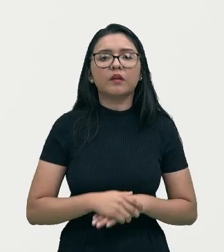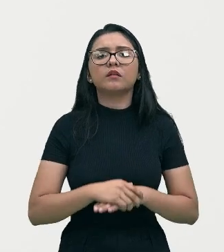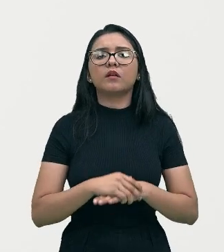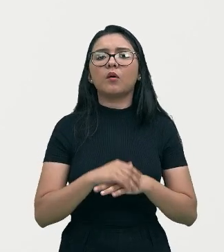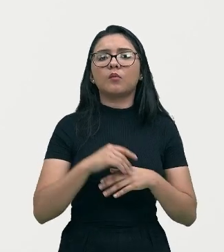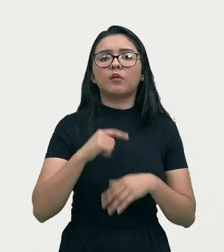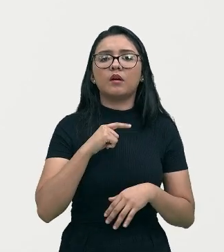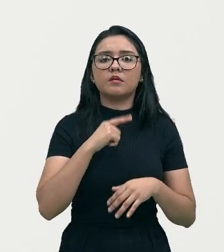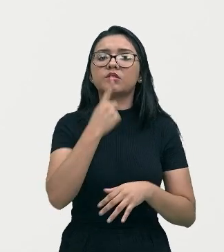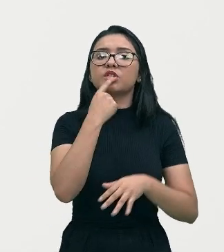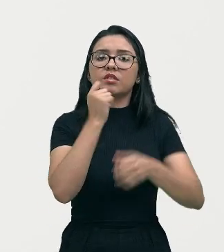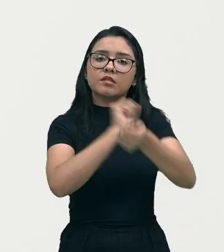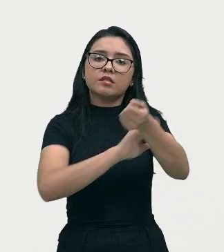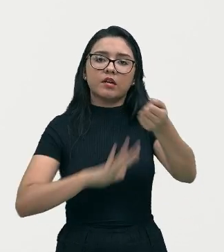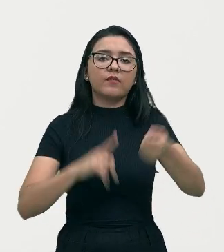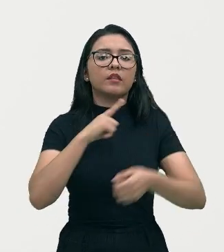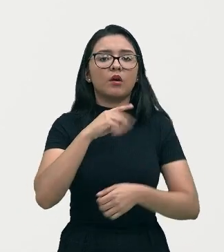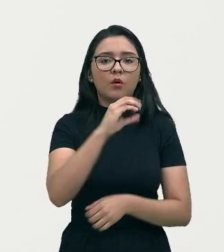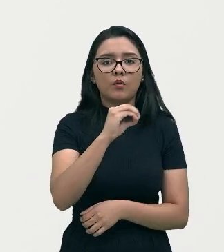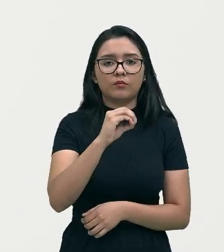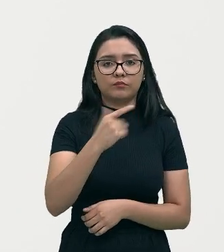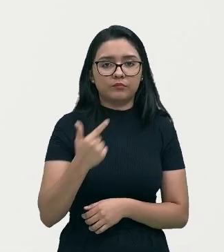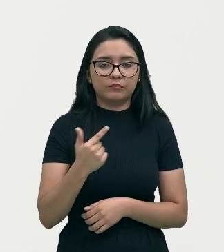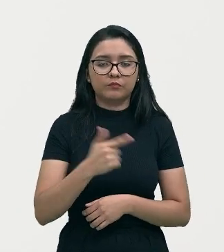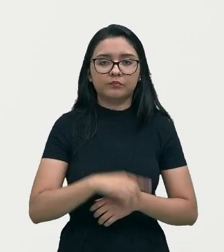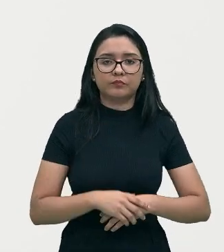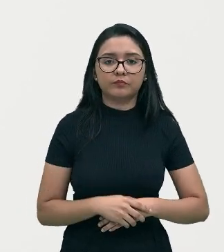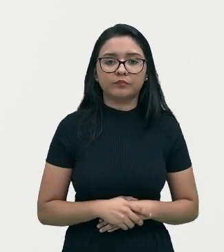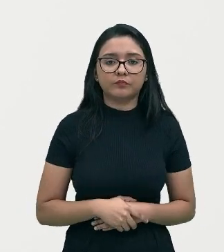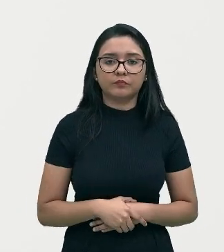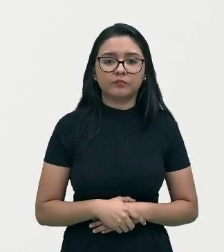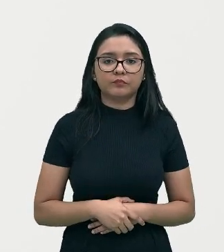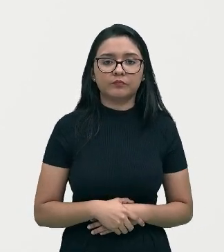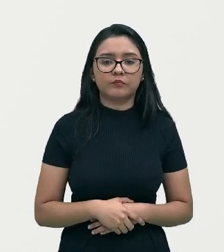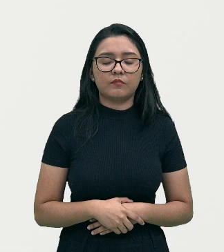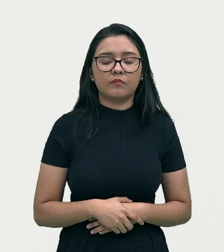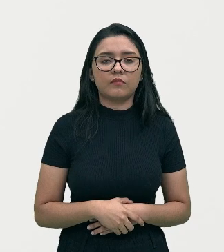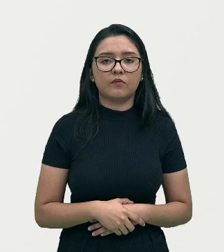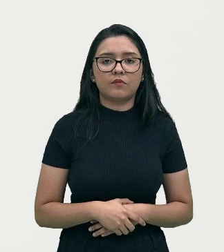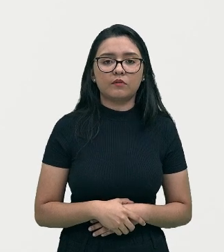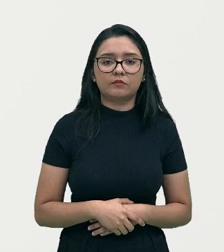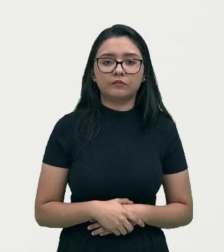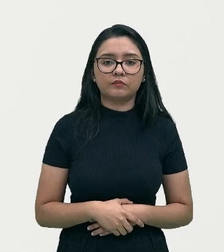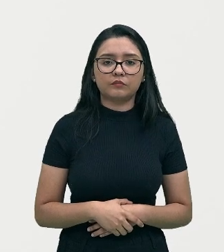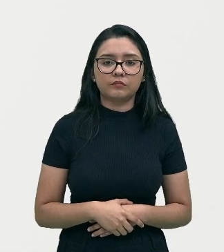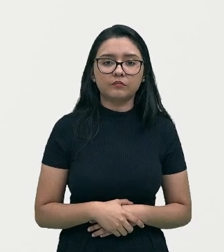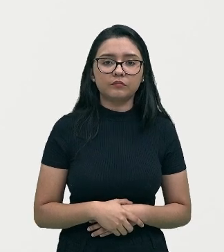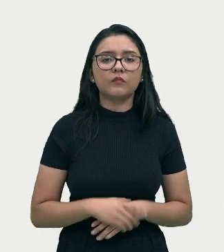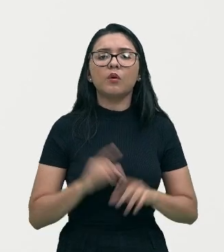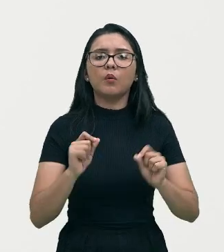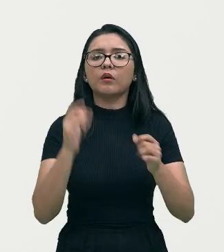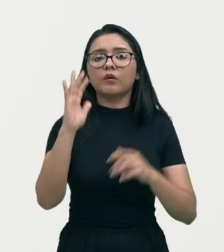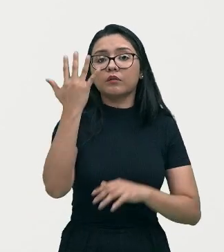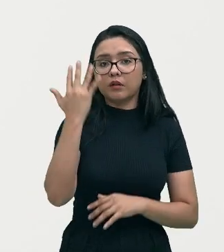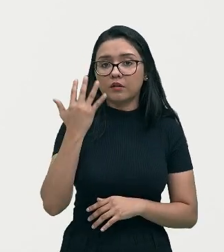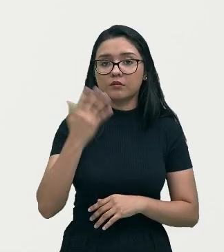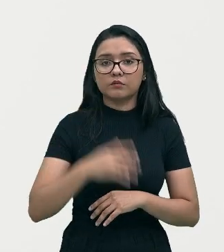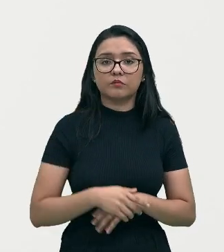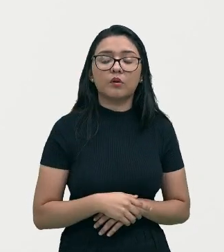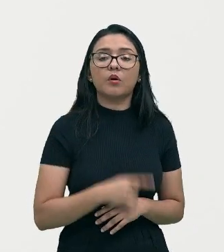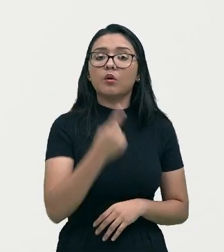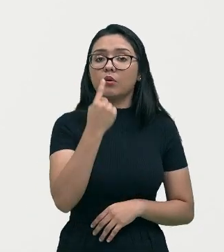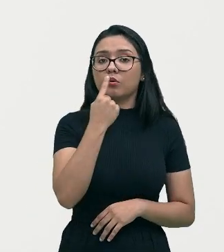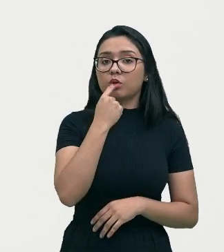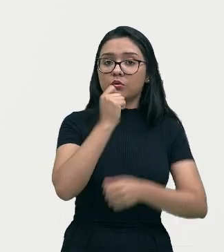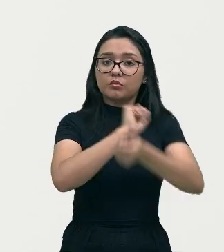quê? Oxigenado, né? Vai sair carregado de oxigênio. E aí o que acontece? O sangue